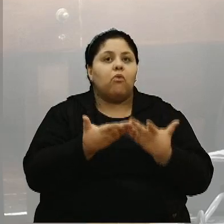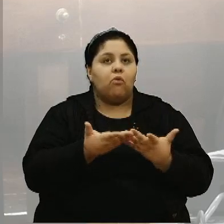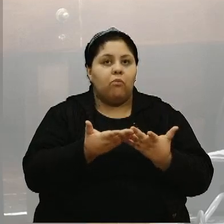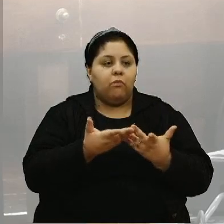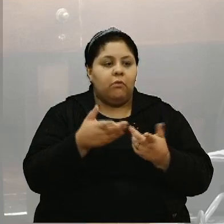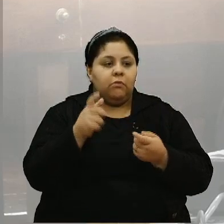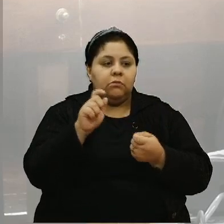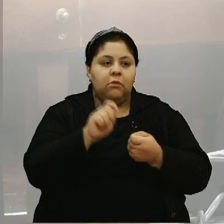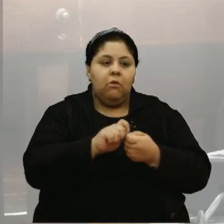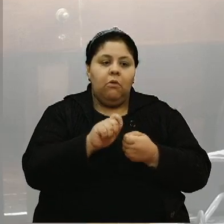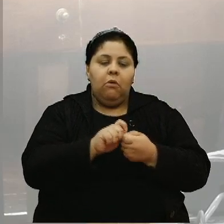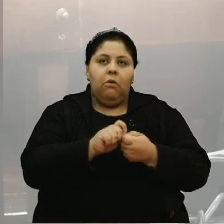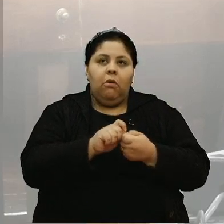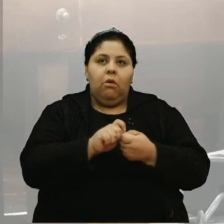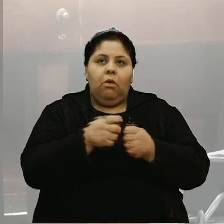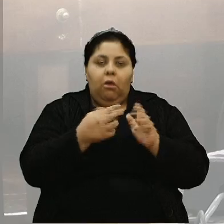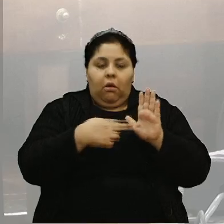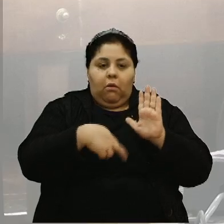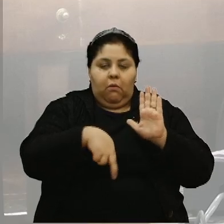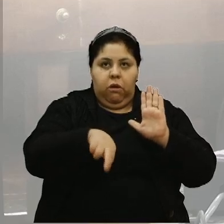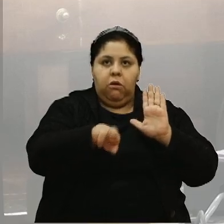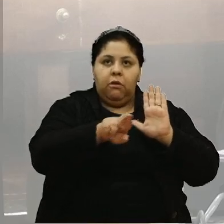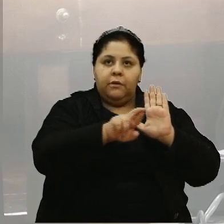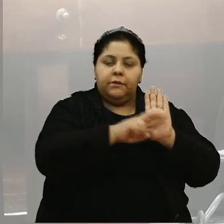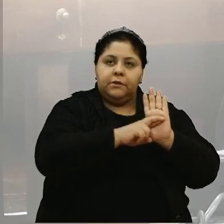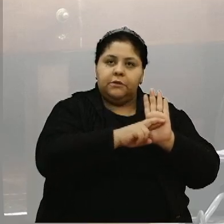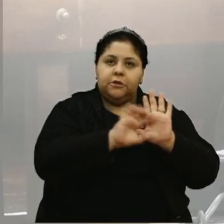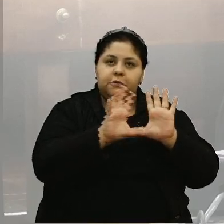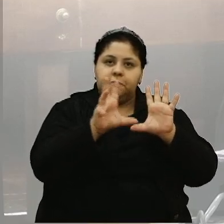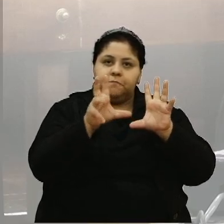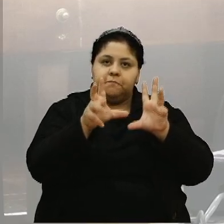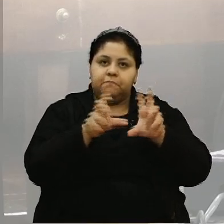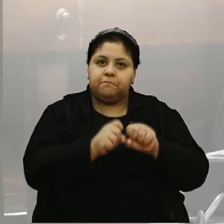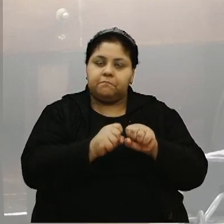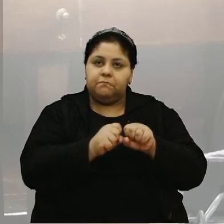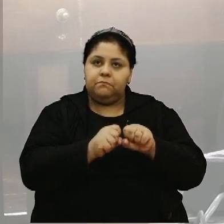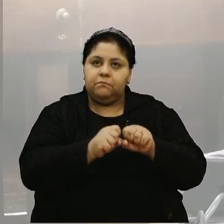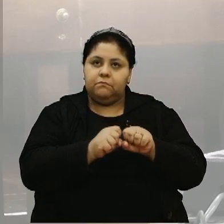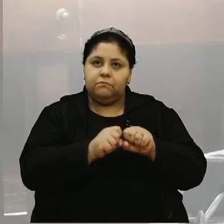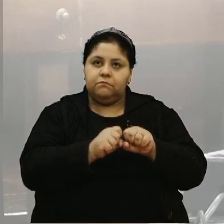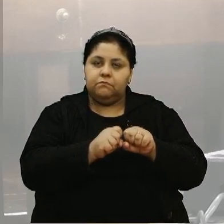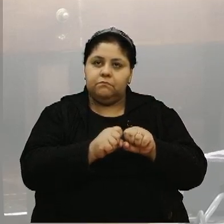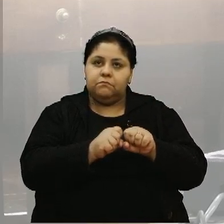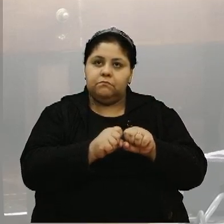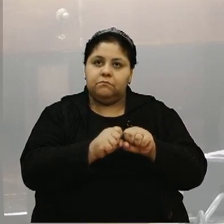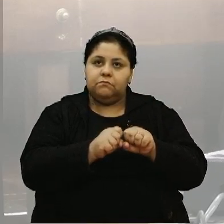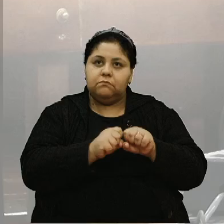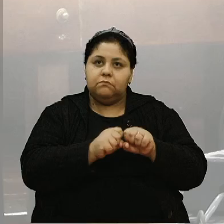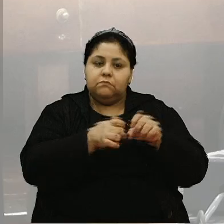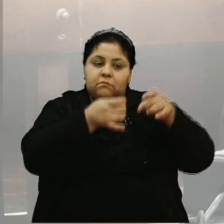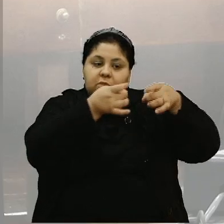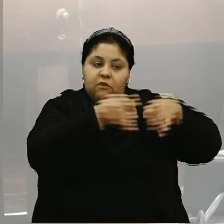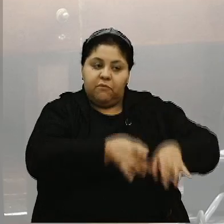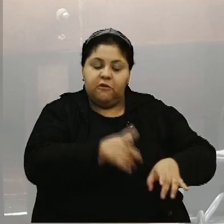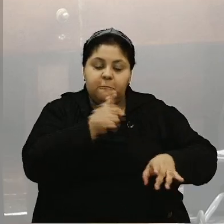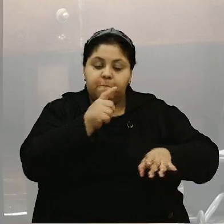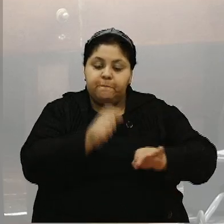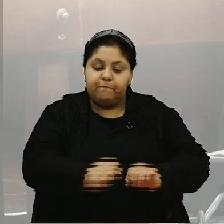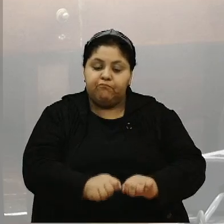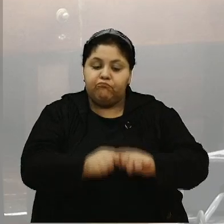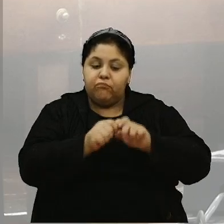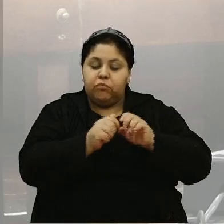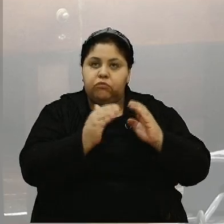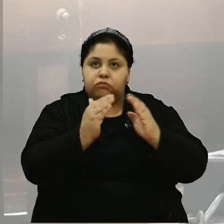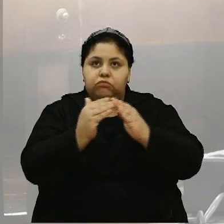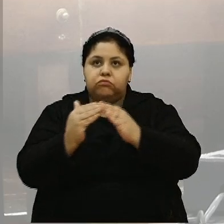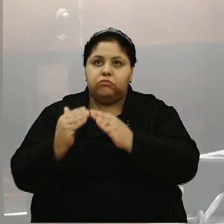fazer recuperação de toda o que danificou o alagamento aqui na sua propriedade. Ele